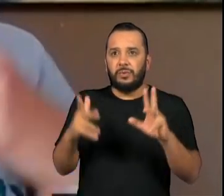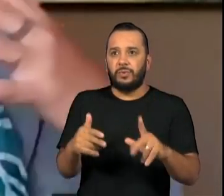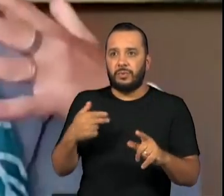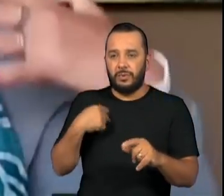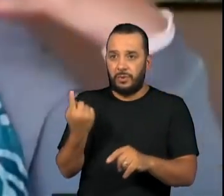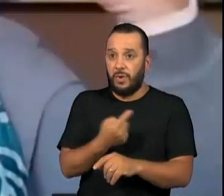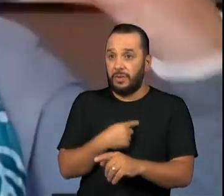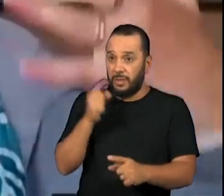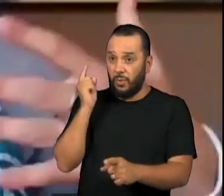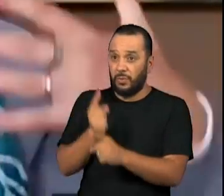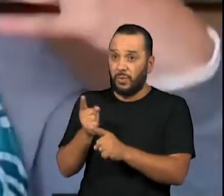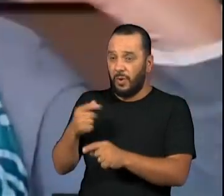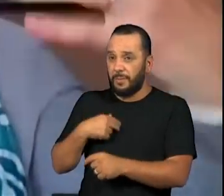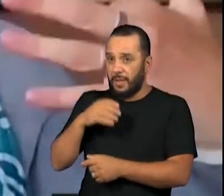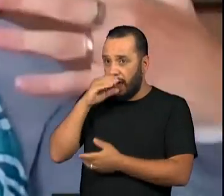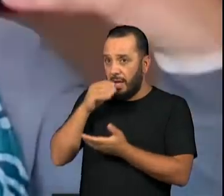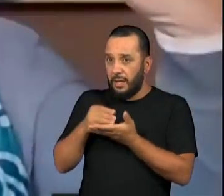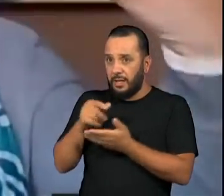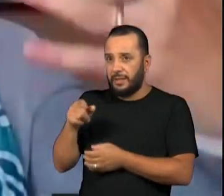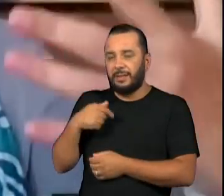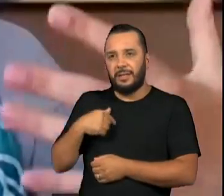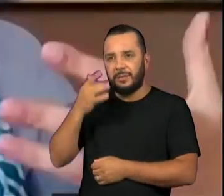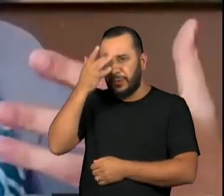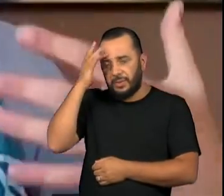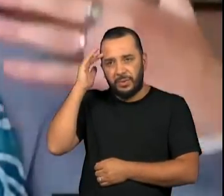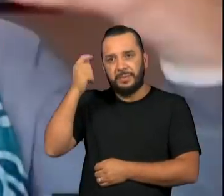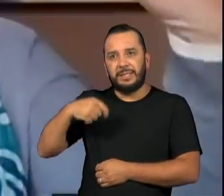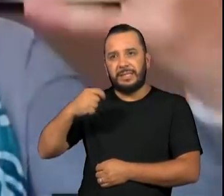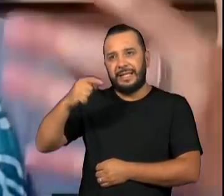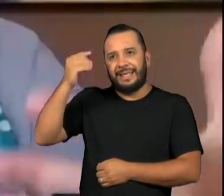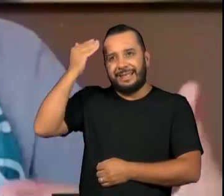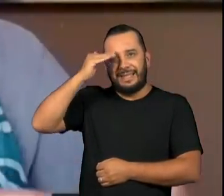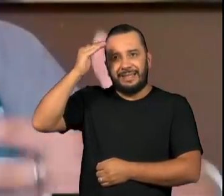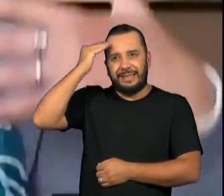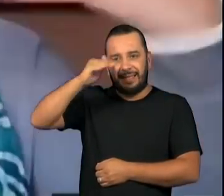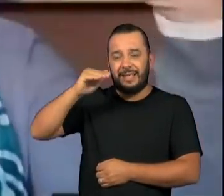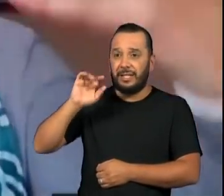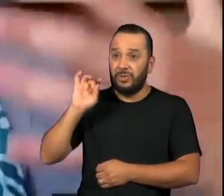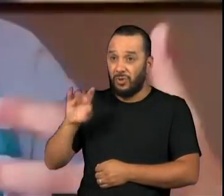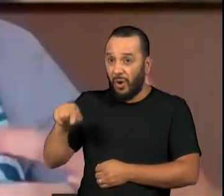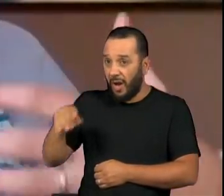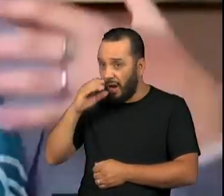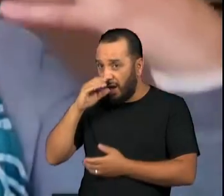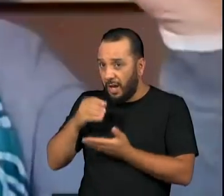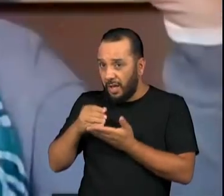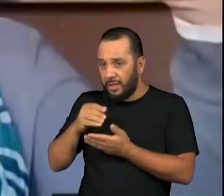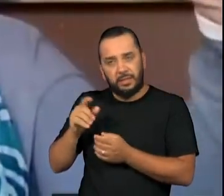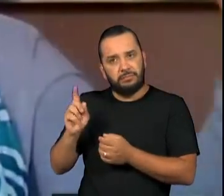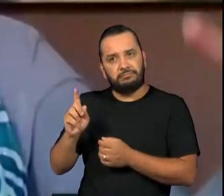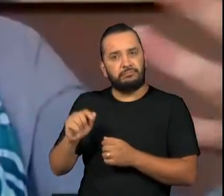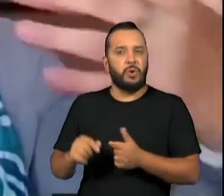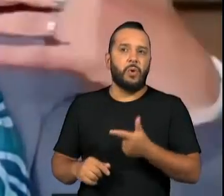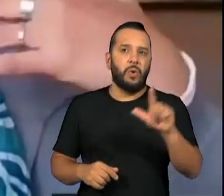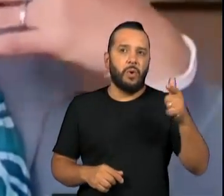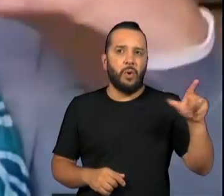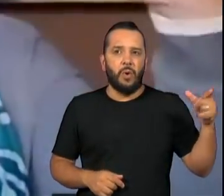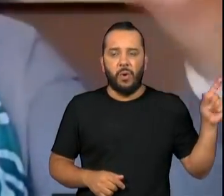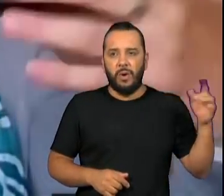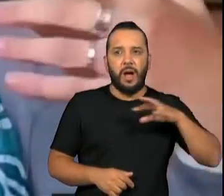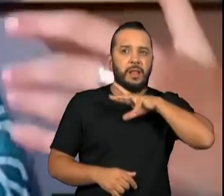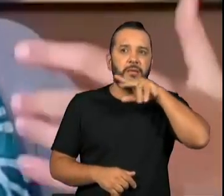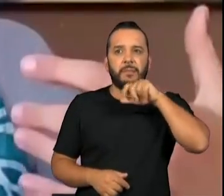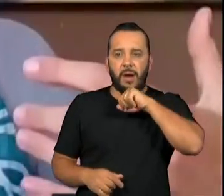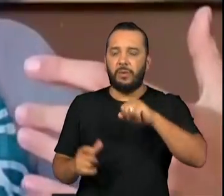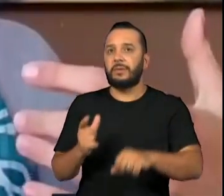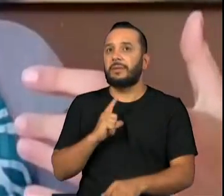nas antas e tentar fazer com que as pessoas entendam que isso está além das antas, está nos outros animais selvagens,